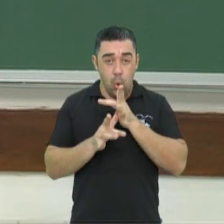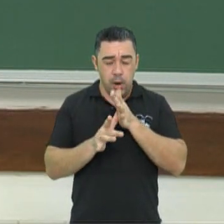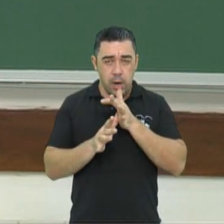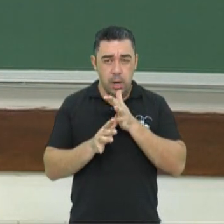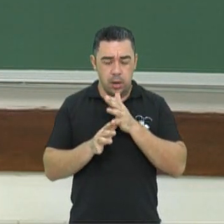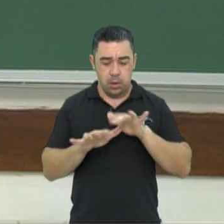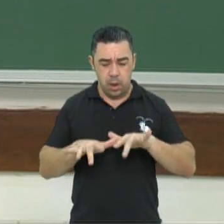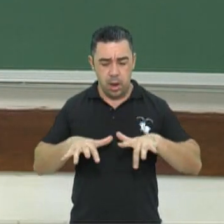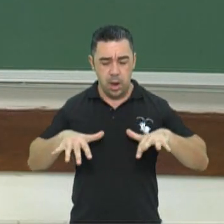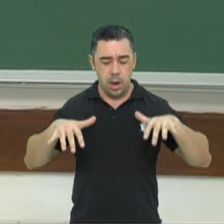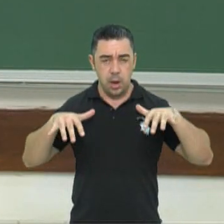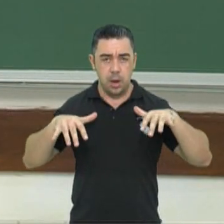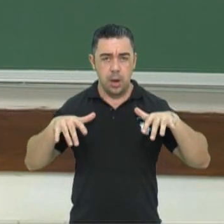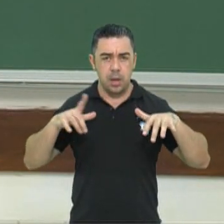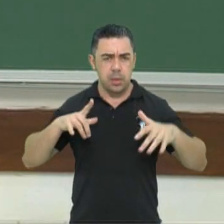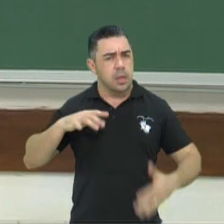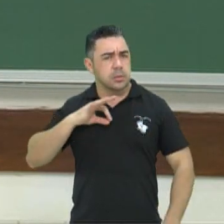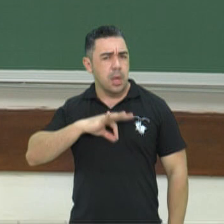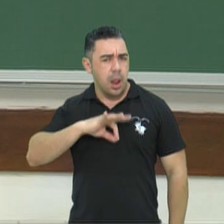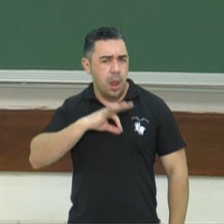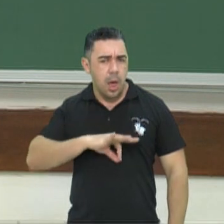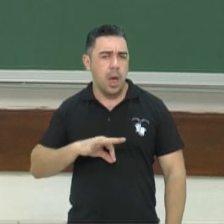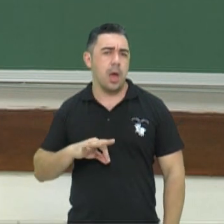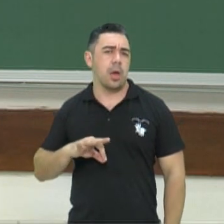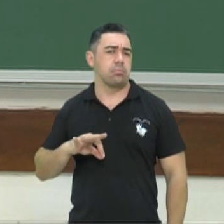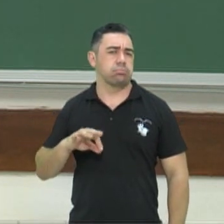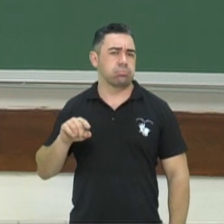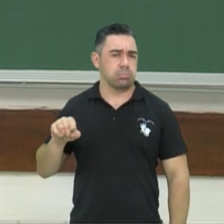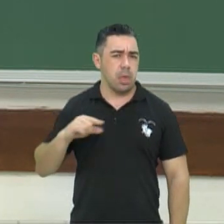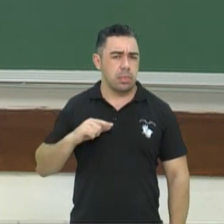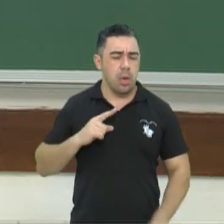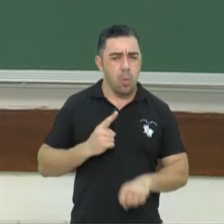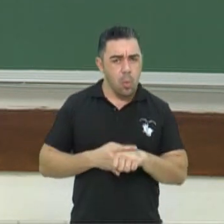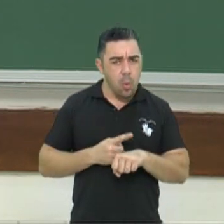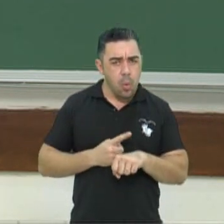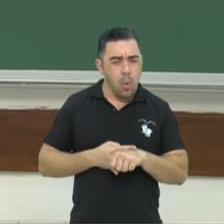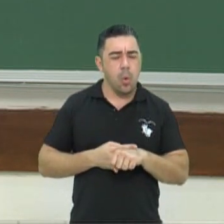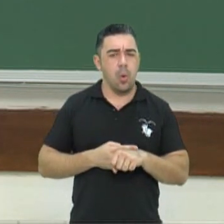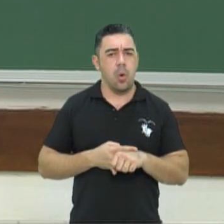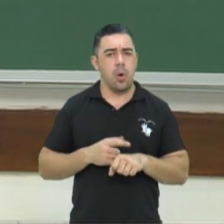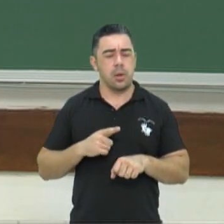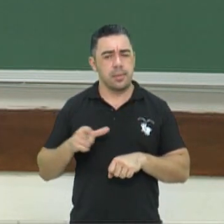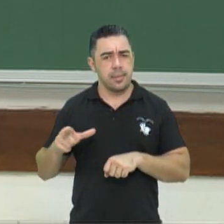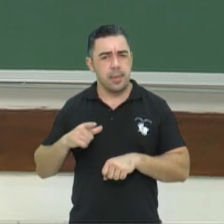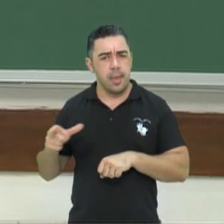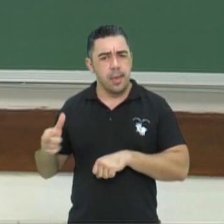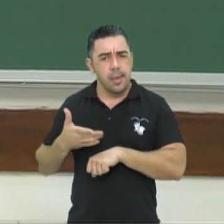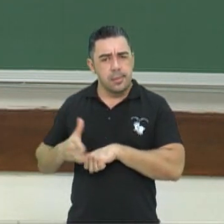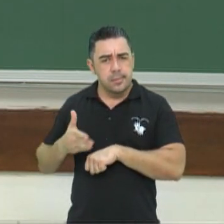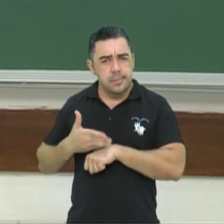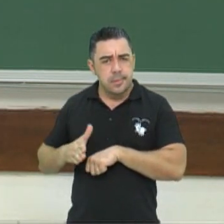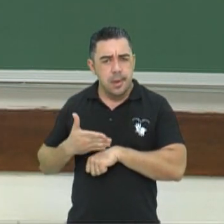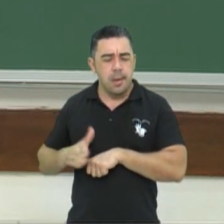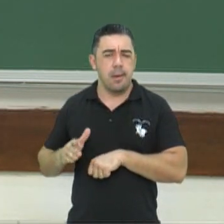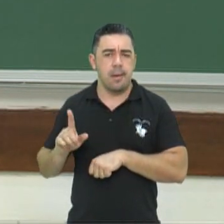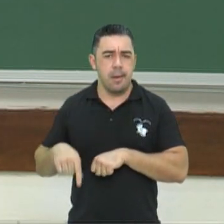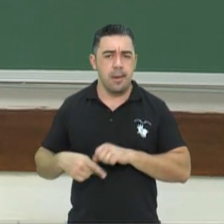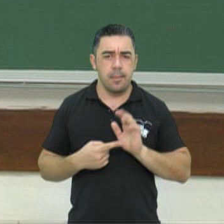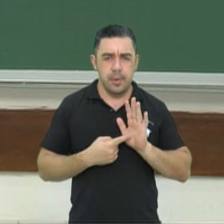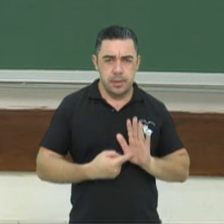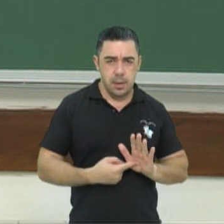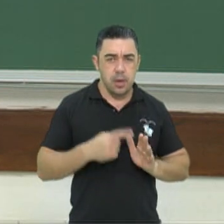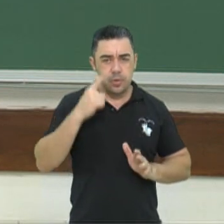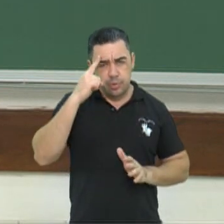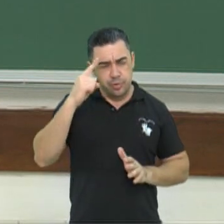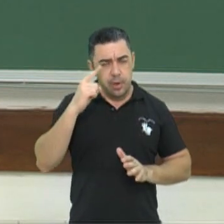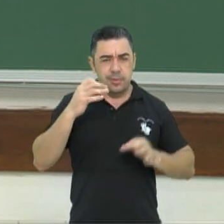são aquelas onde que eles recebem salários, onde eles têm um horário marcado para ir lá fazer ensaio, né, para poder apresentar, tem o